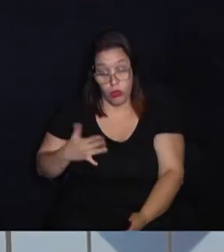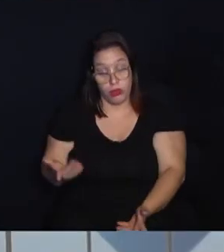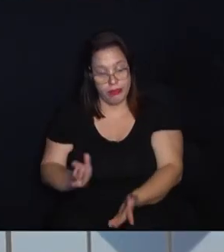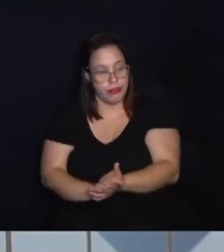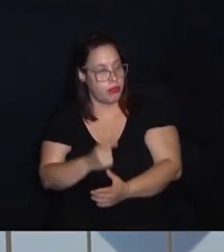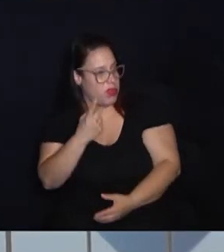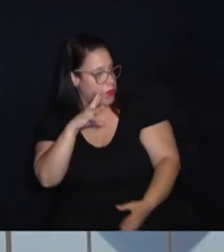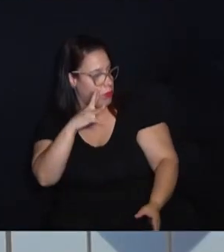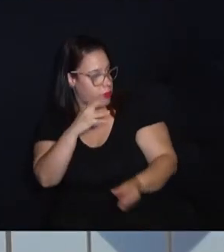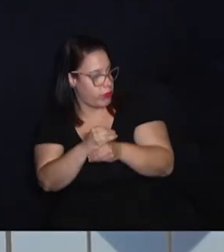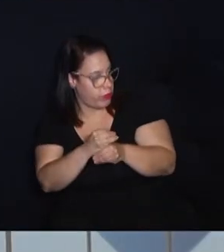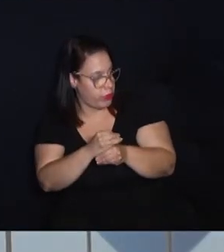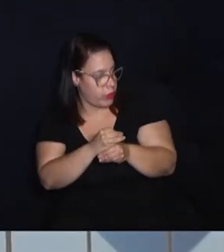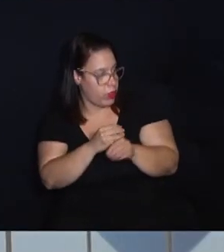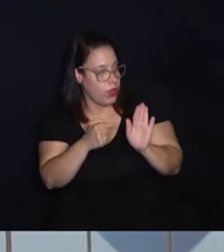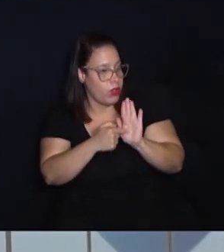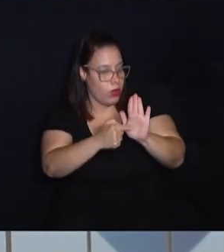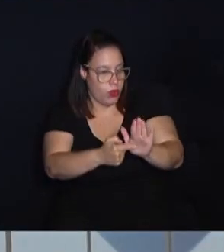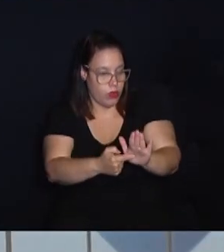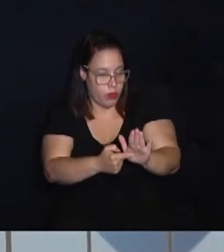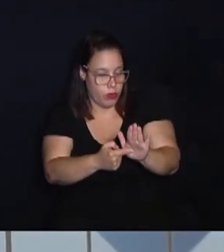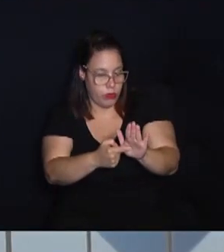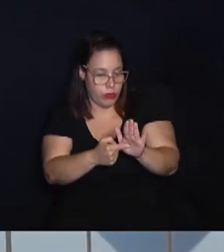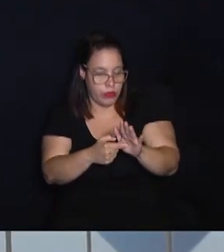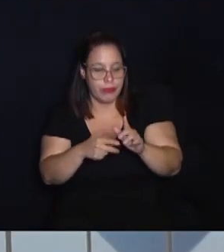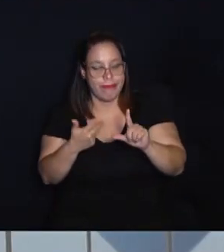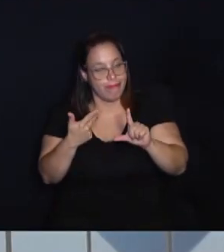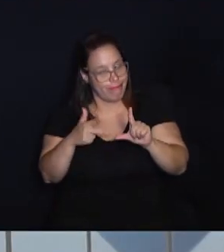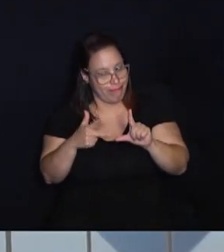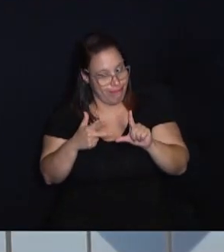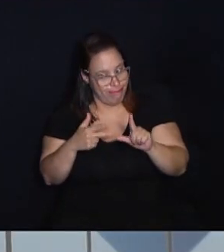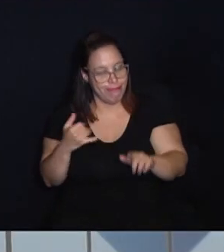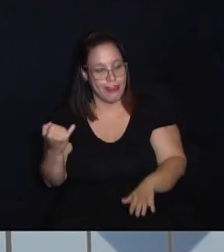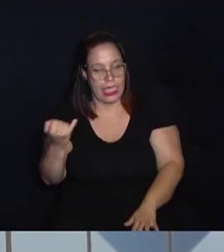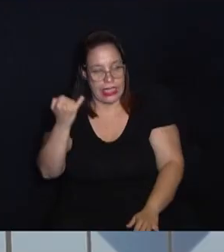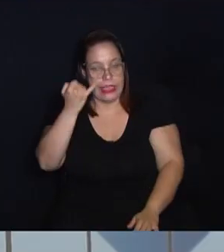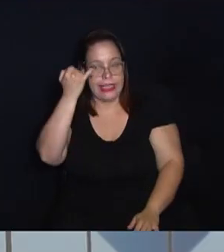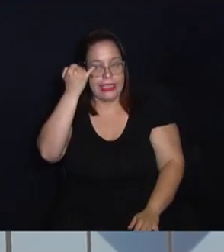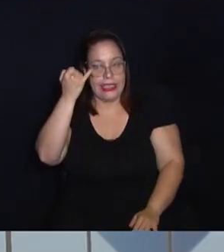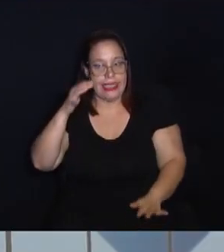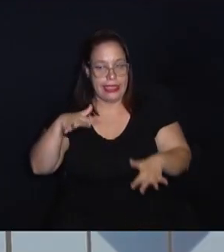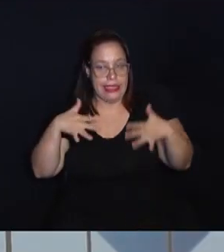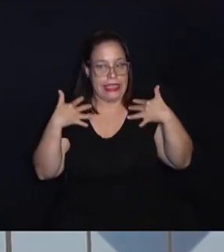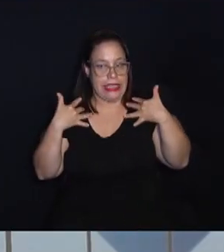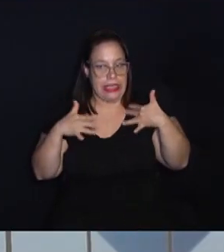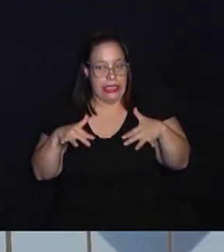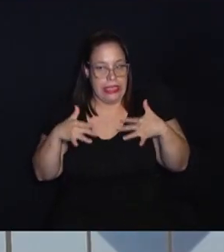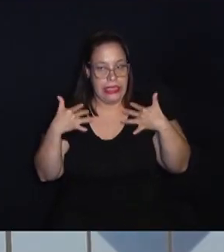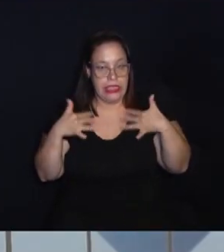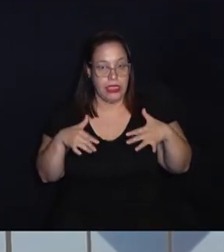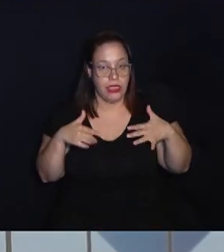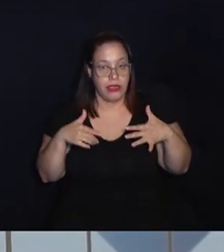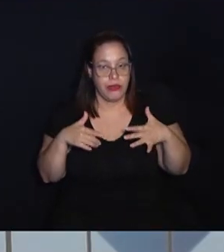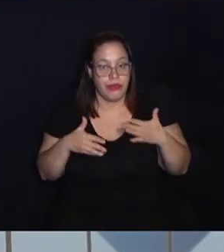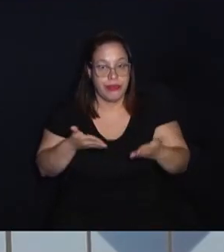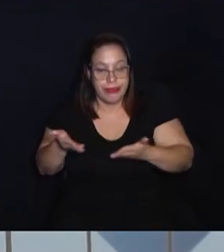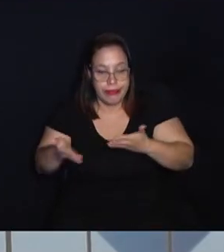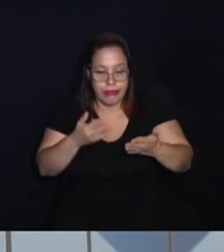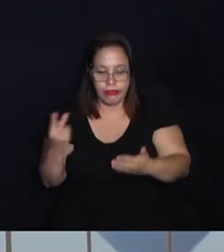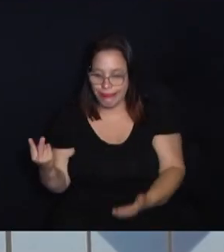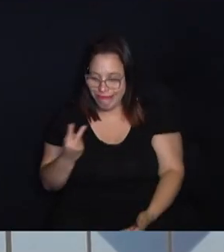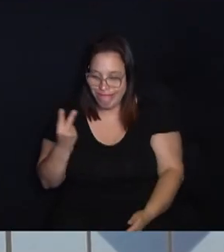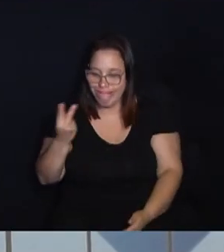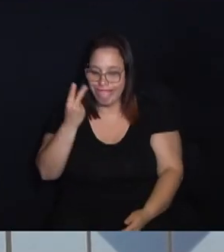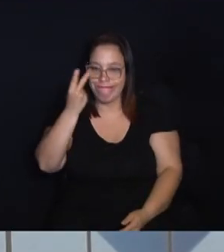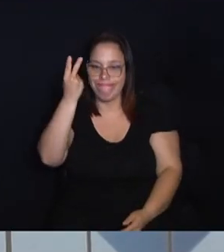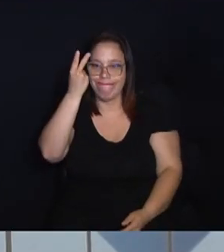emenda impositiva se mostrou ser um instrumento legislativo fundamental, importante, inclusive para esse processo de valorizar